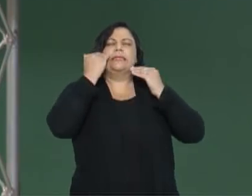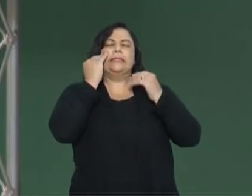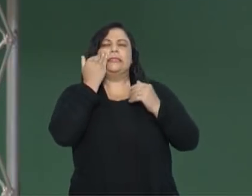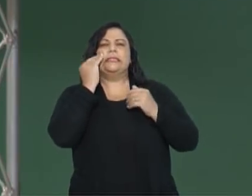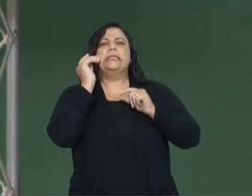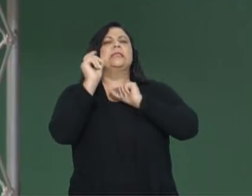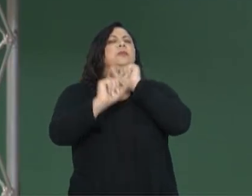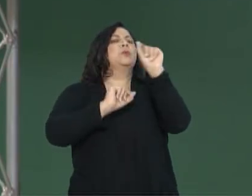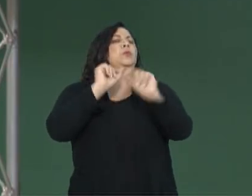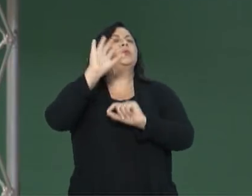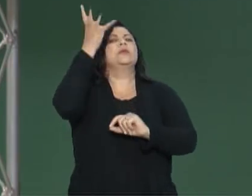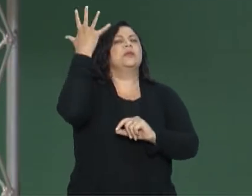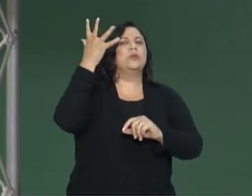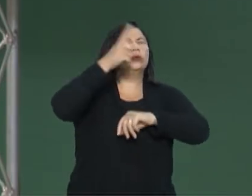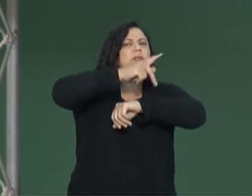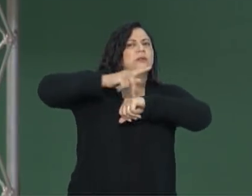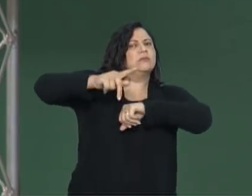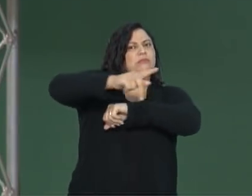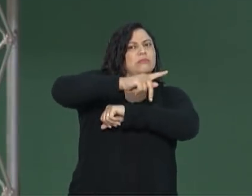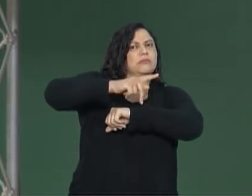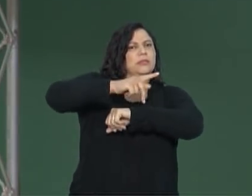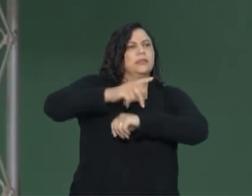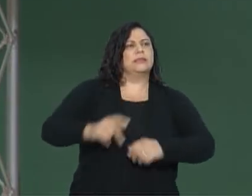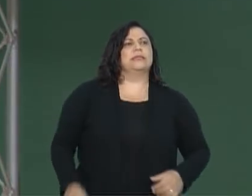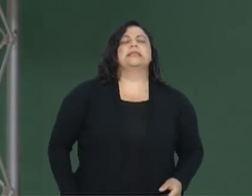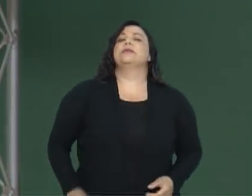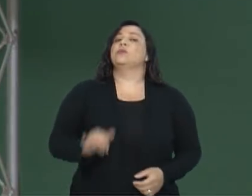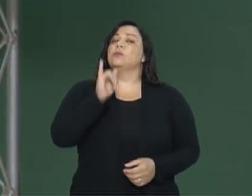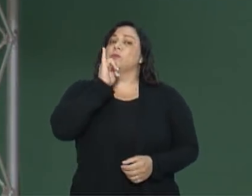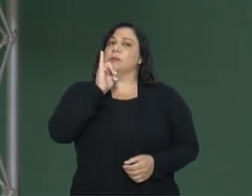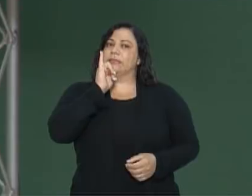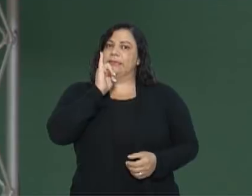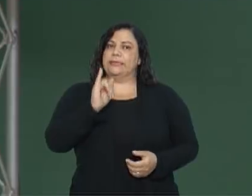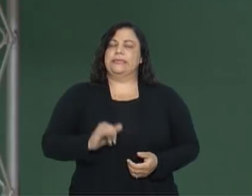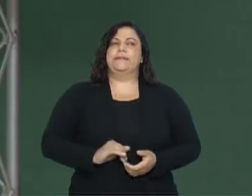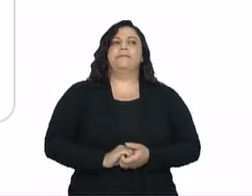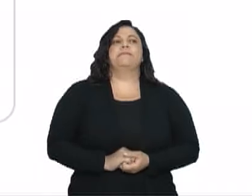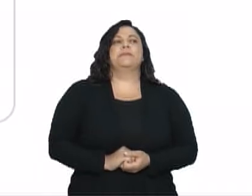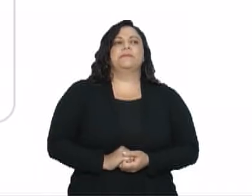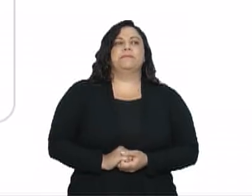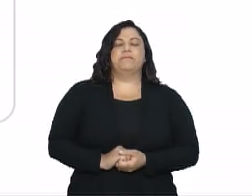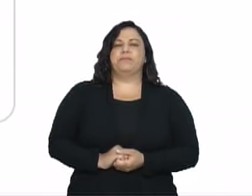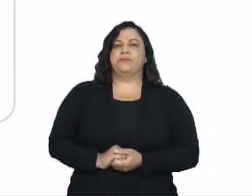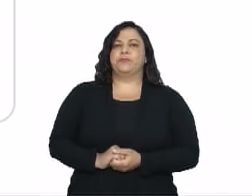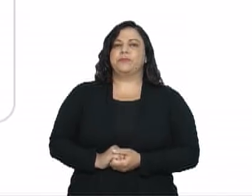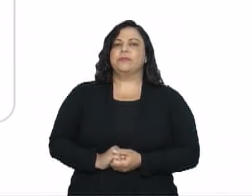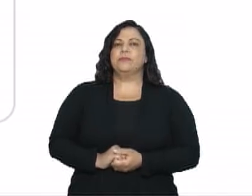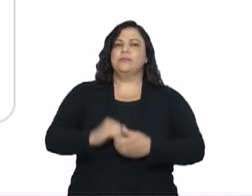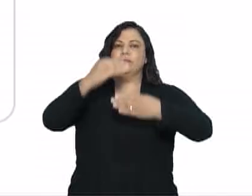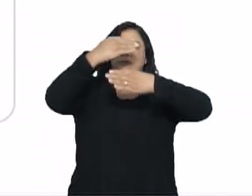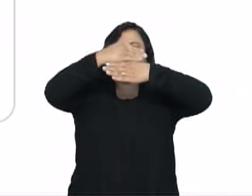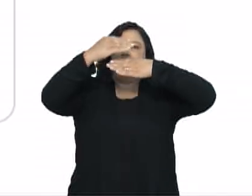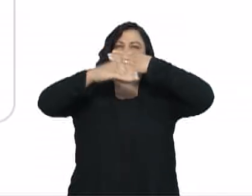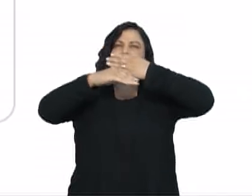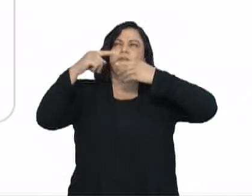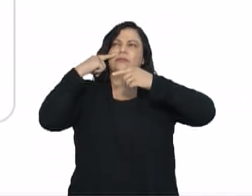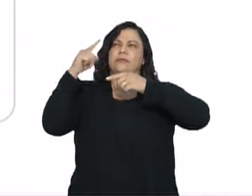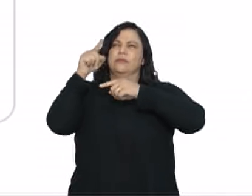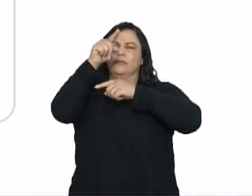esses países. Vamos tomar aqui como exemplo a linha azul tracejada. Olha para ela, por favor. Olha para a linha azul